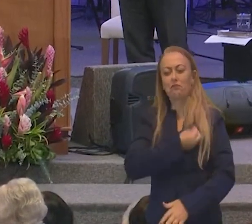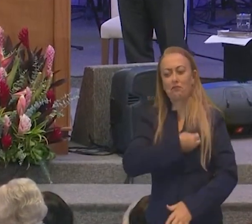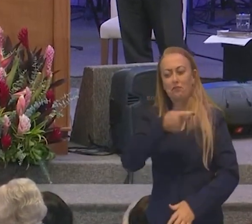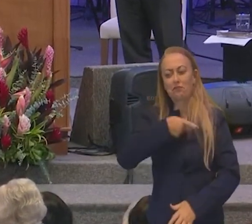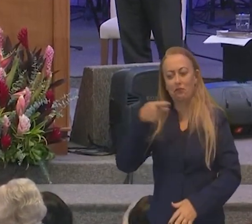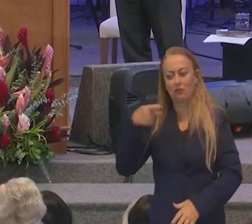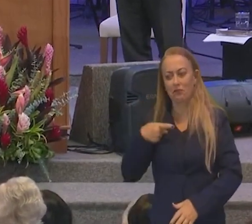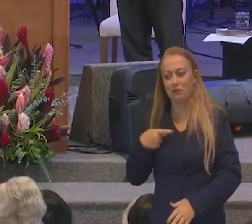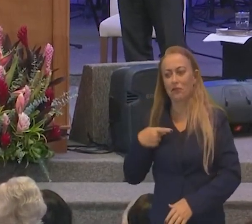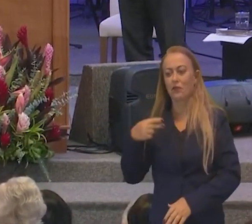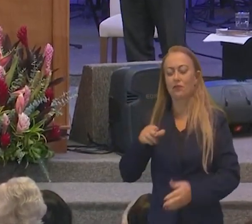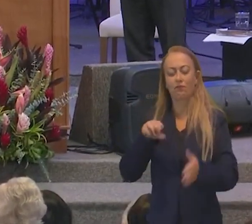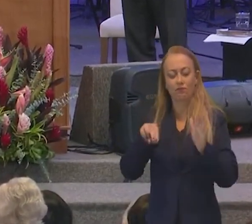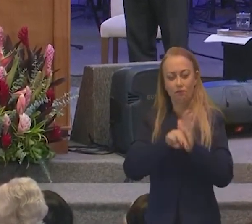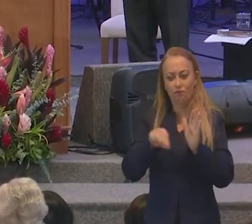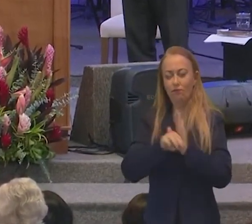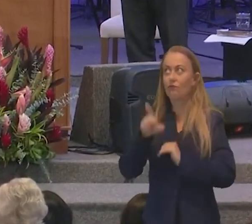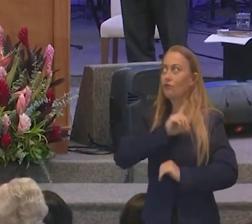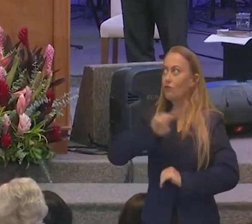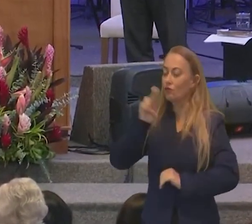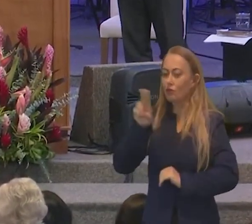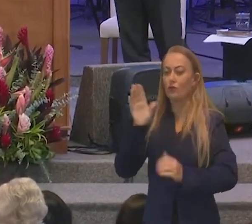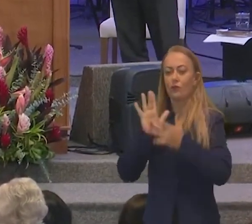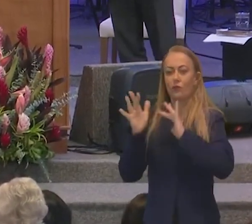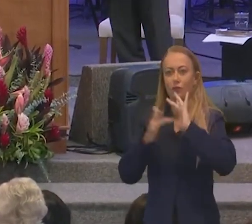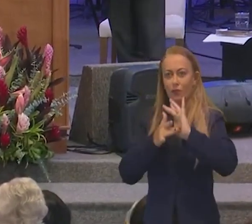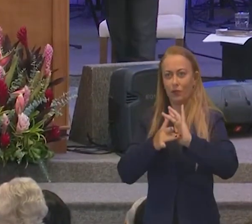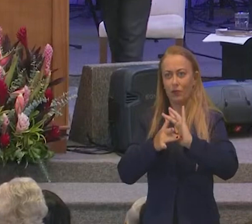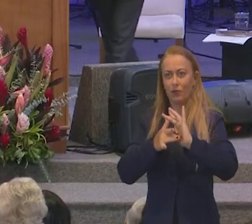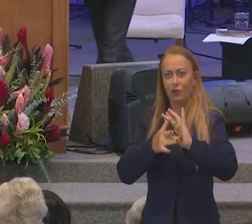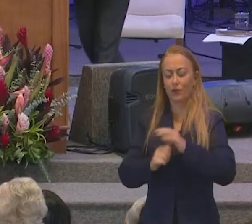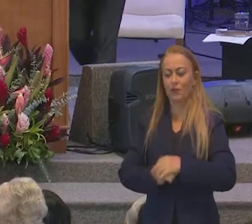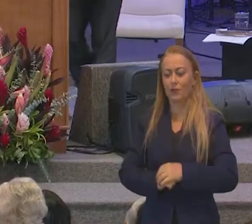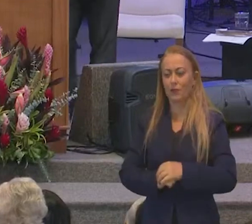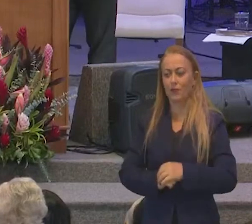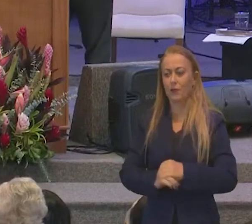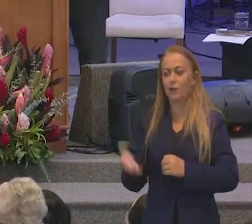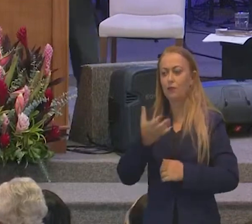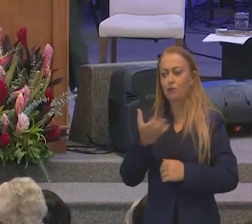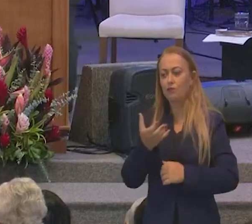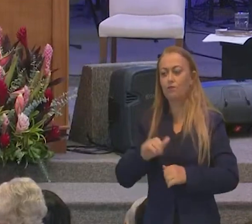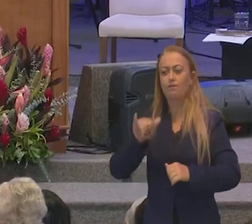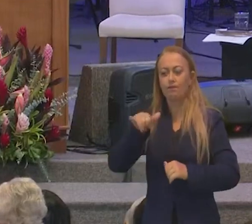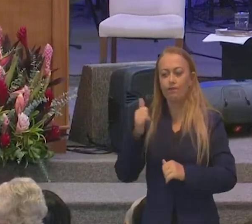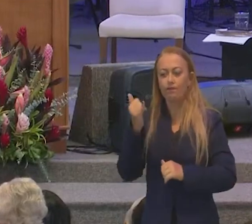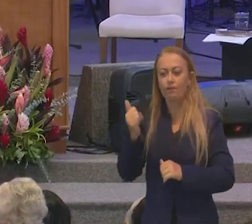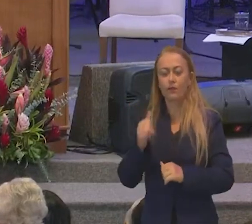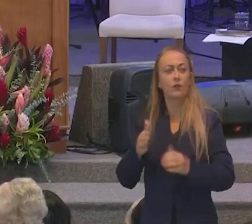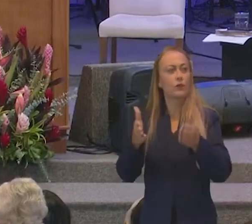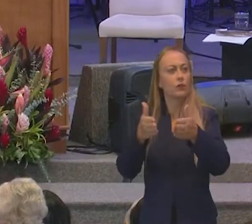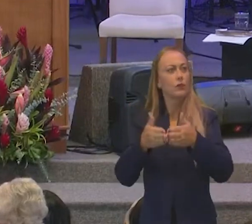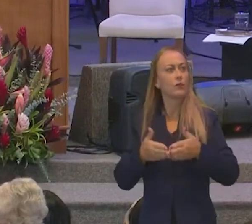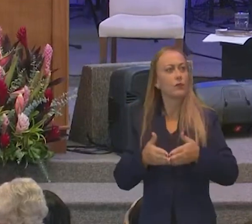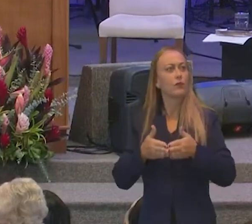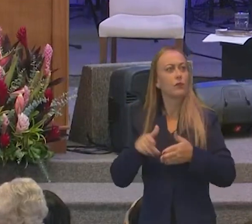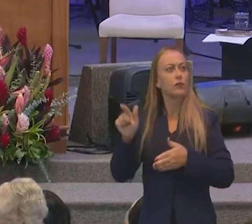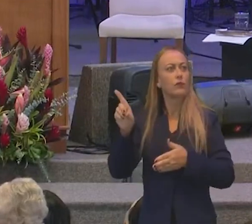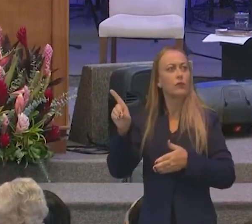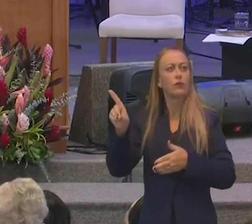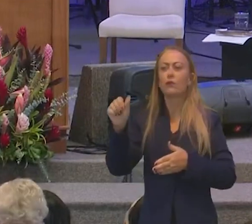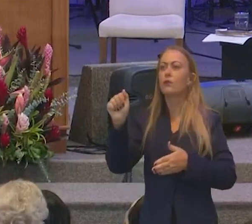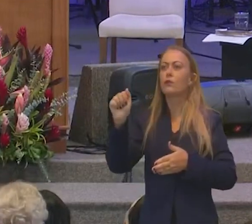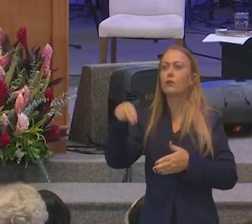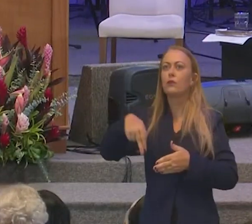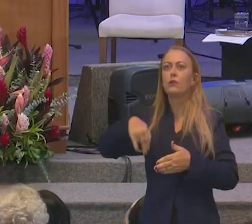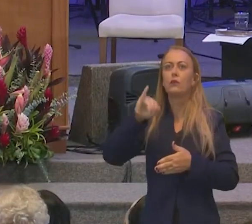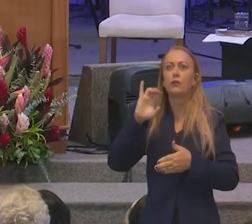e a sua igreja em nome de Jesus. Eu quero aproveitar e chamar o Daniel Grange aqui para esta oração. Vem